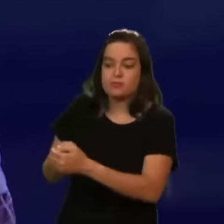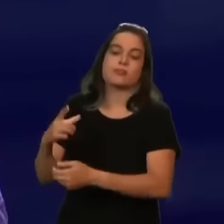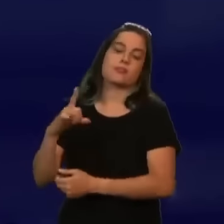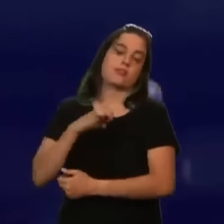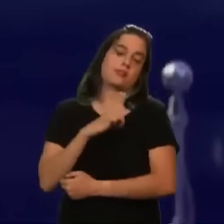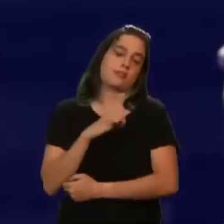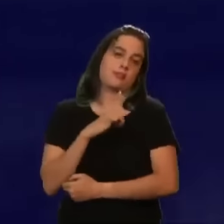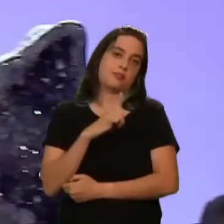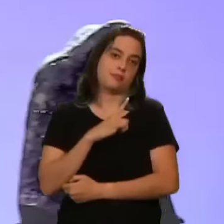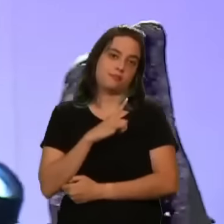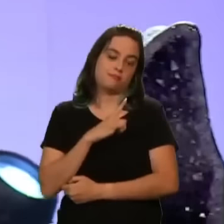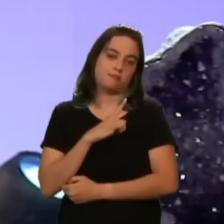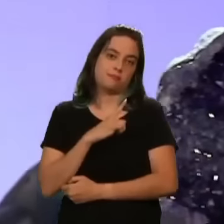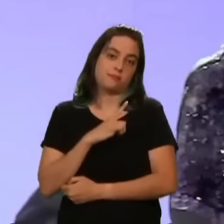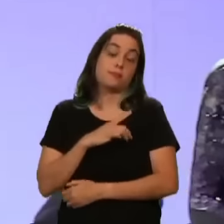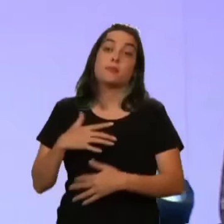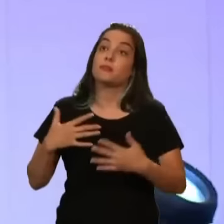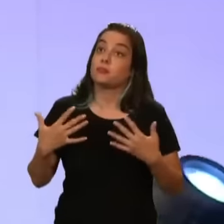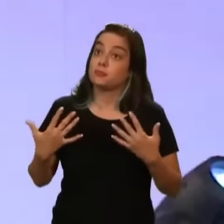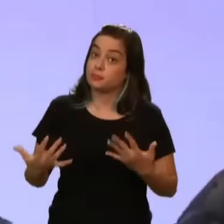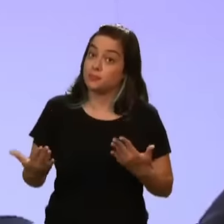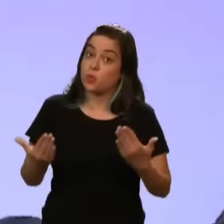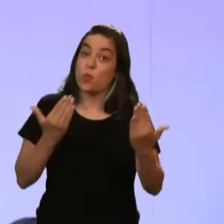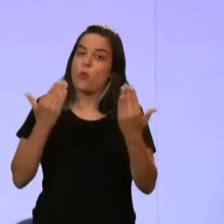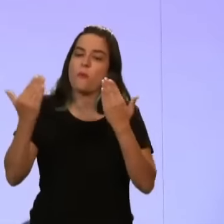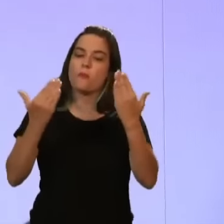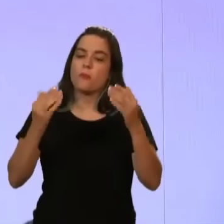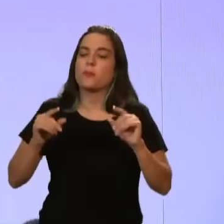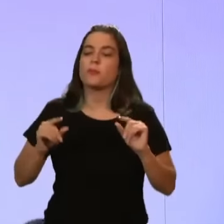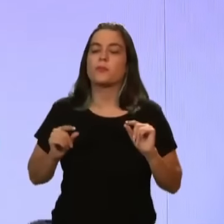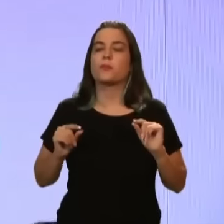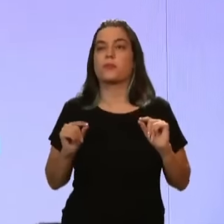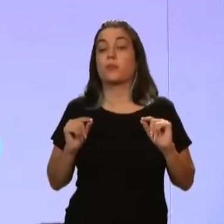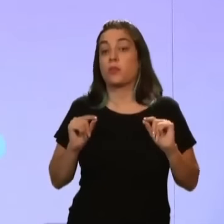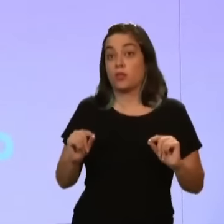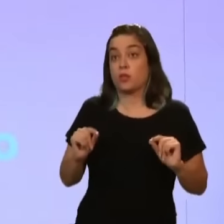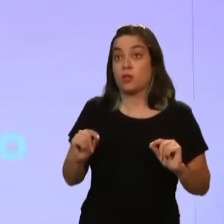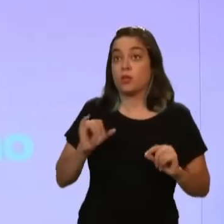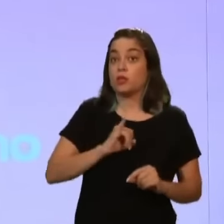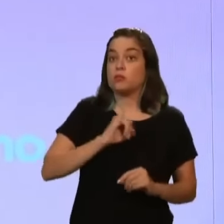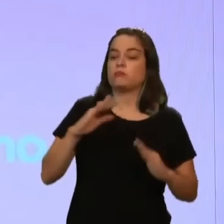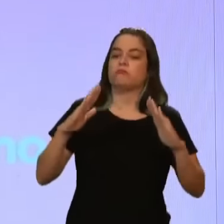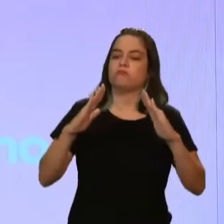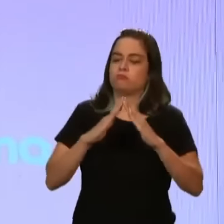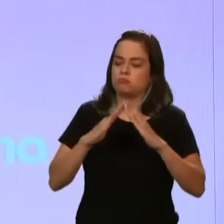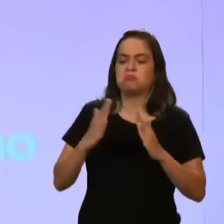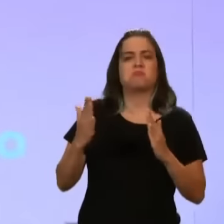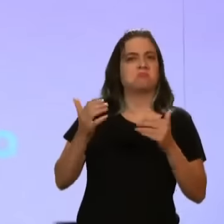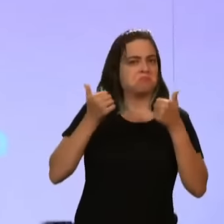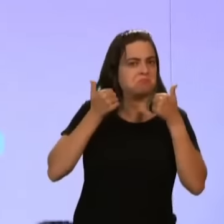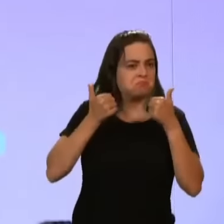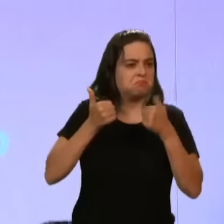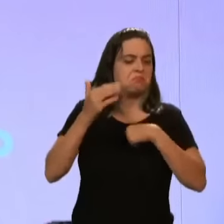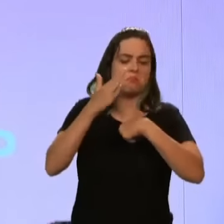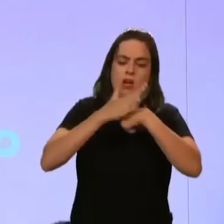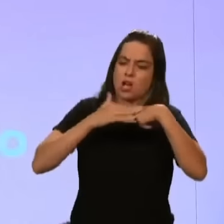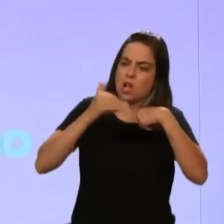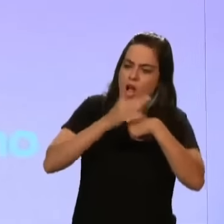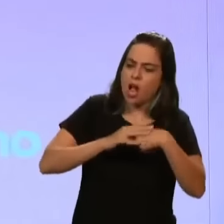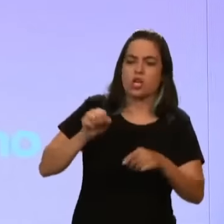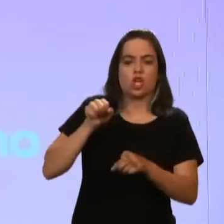escondido. Assim também eu posso dizer que um lar saudável, cheio de afeto